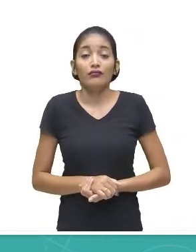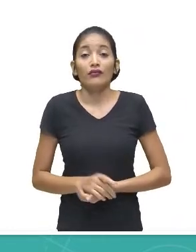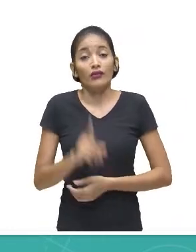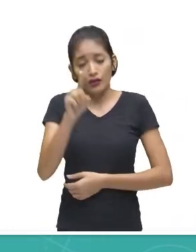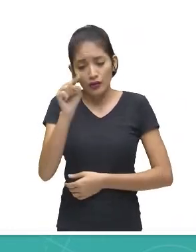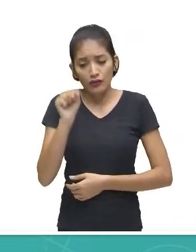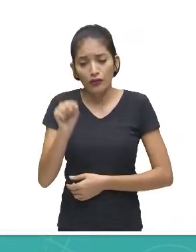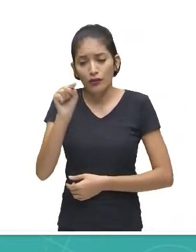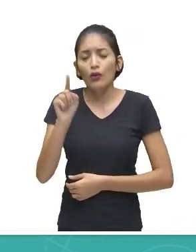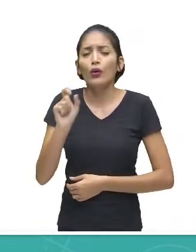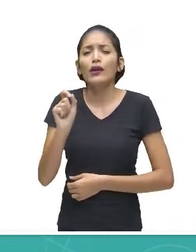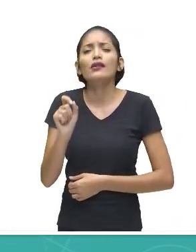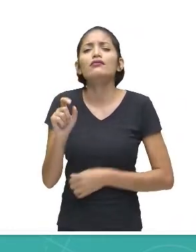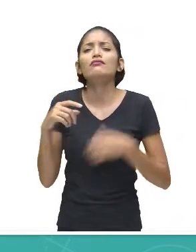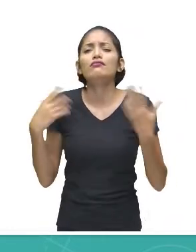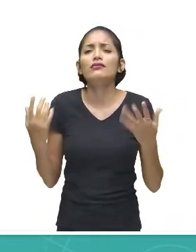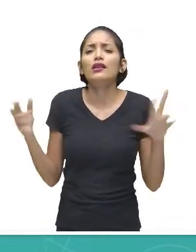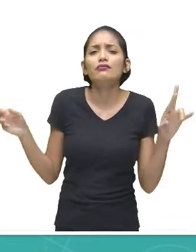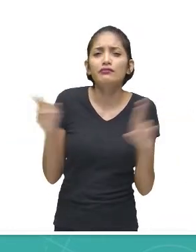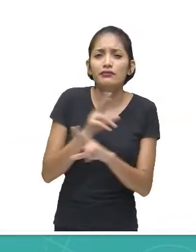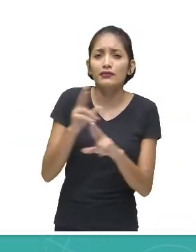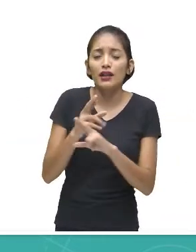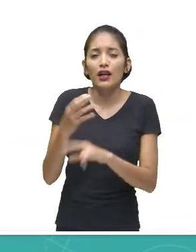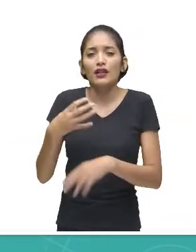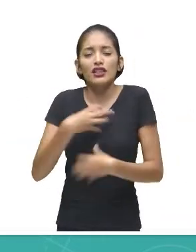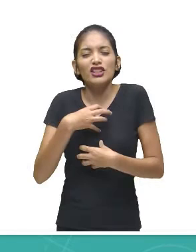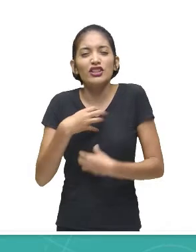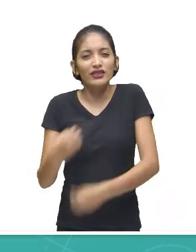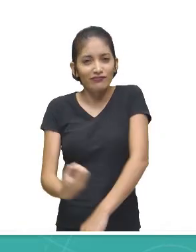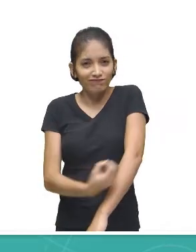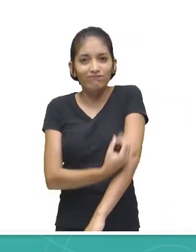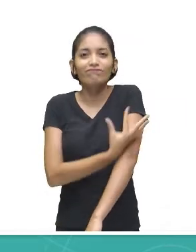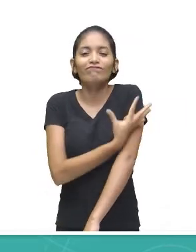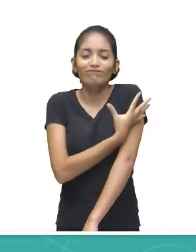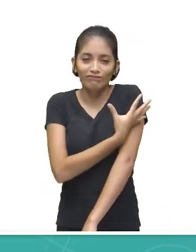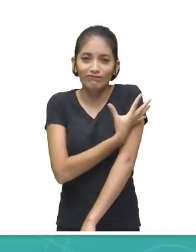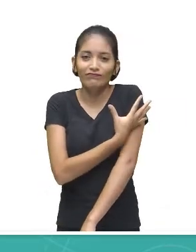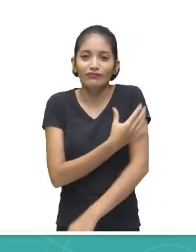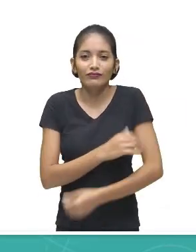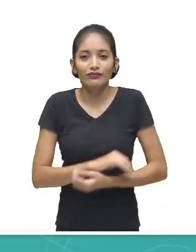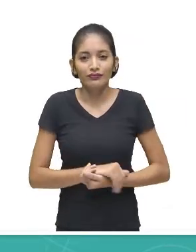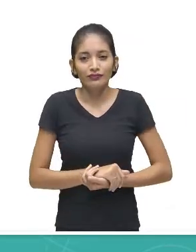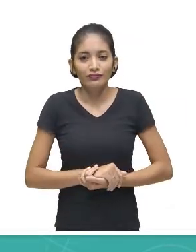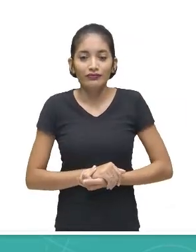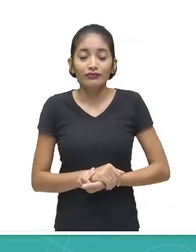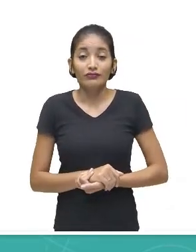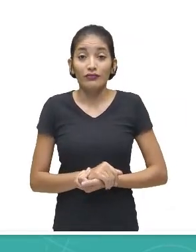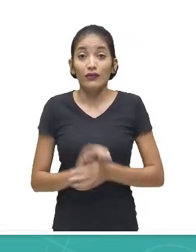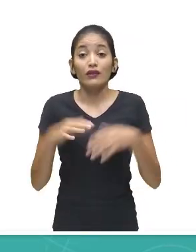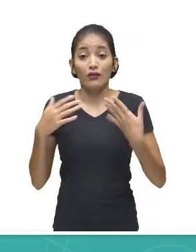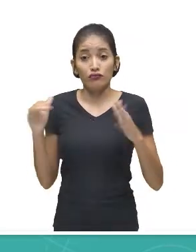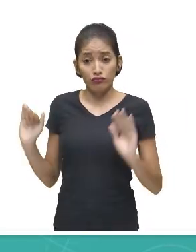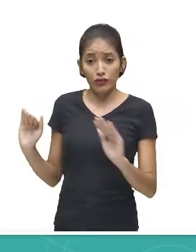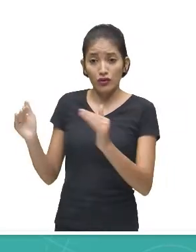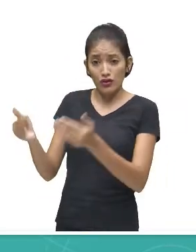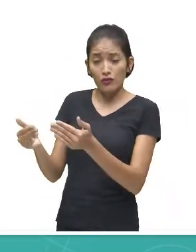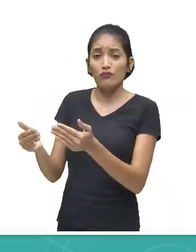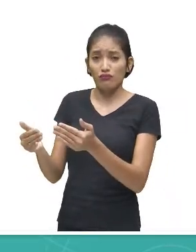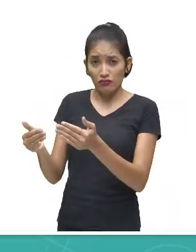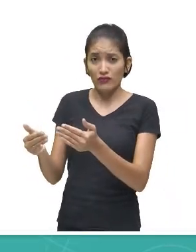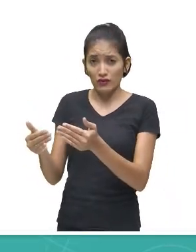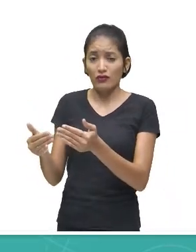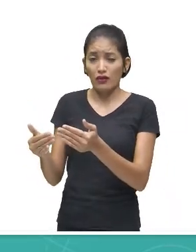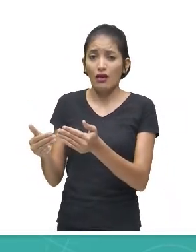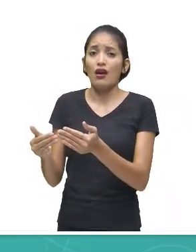muito relacionada às emoções, né? Então, ele quis enfatizar a resposta do